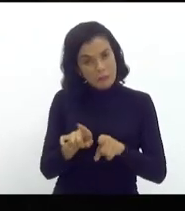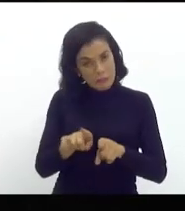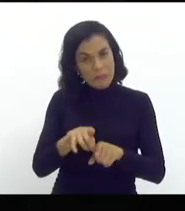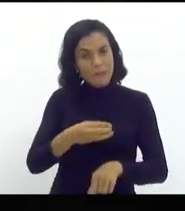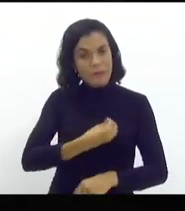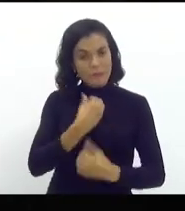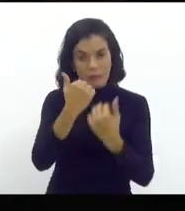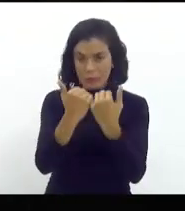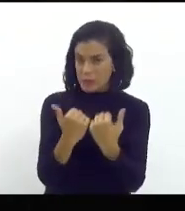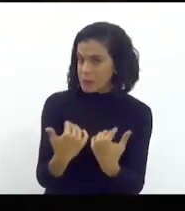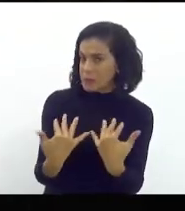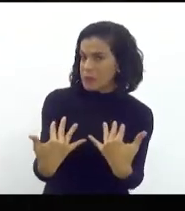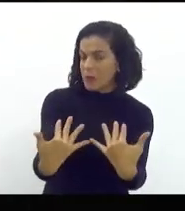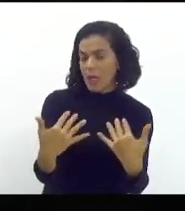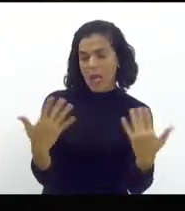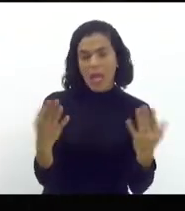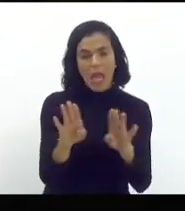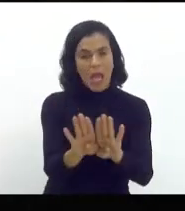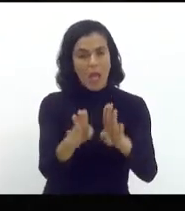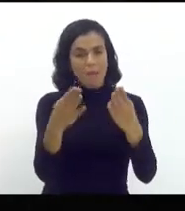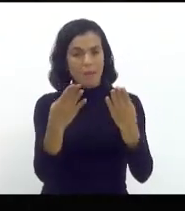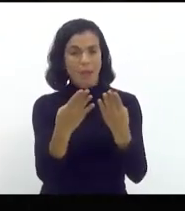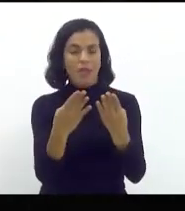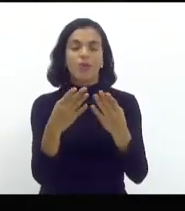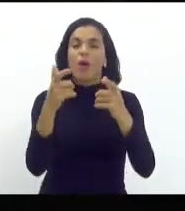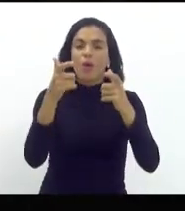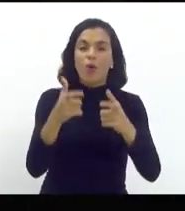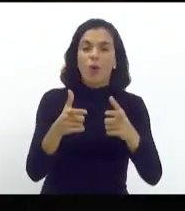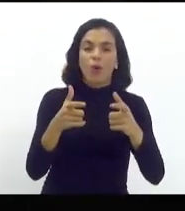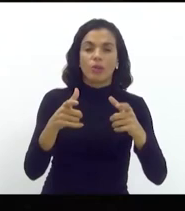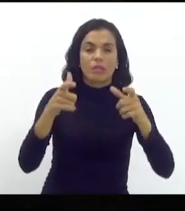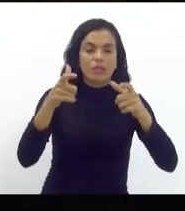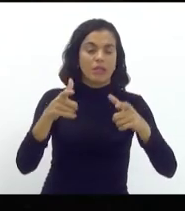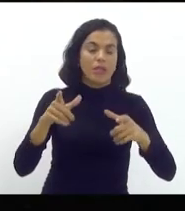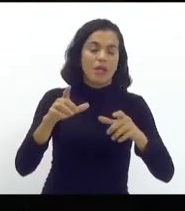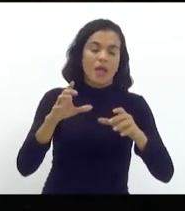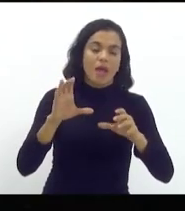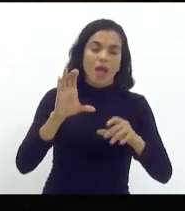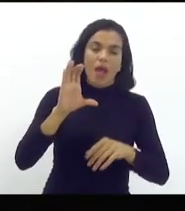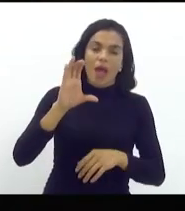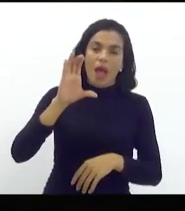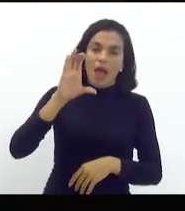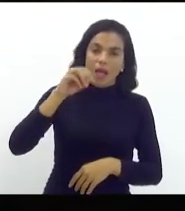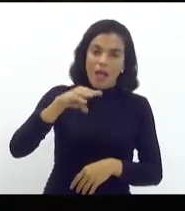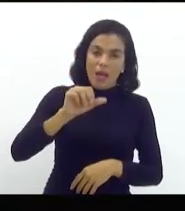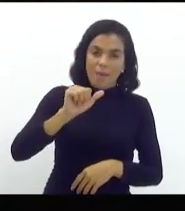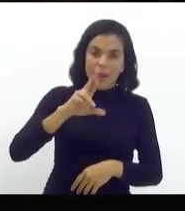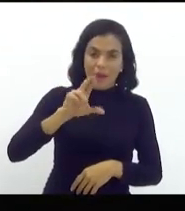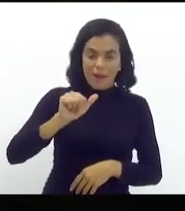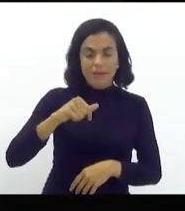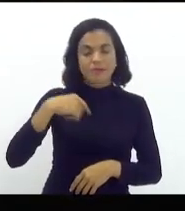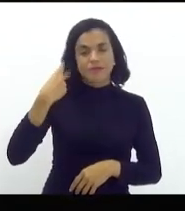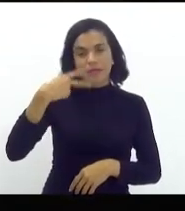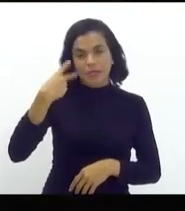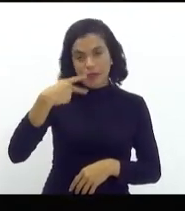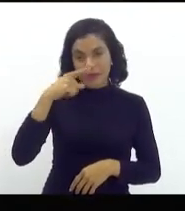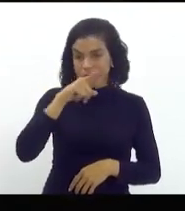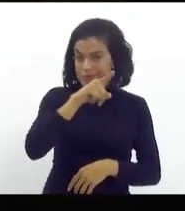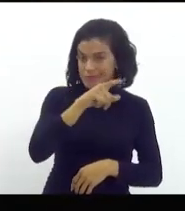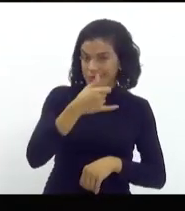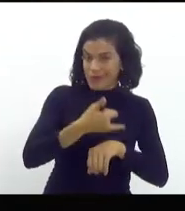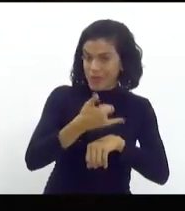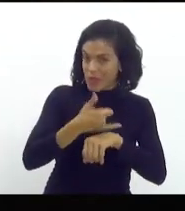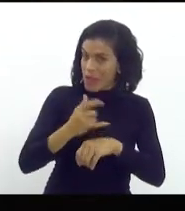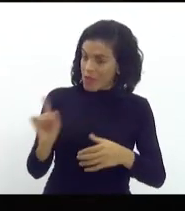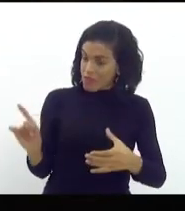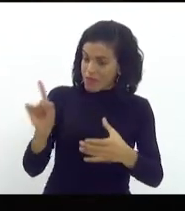audiência pública na Câmara de Vereadores onde o vereador Raoni fez uma audiência pública que foi um sucesso e